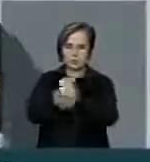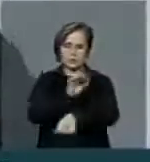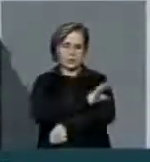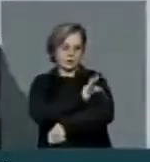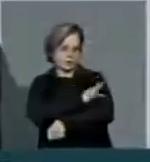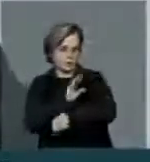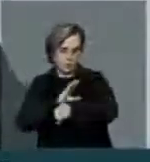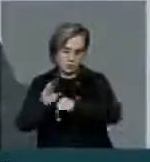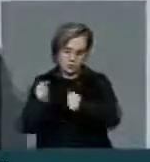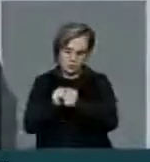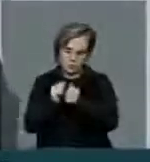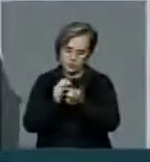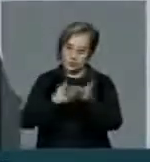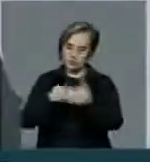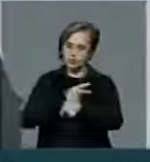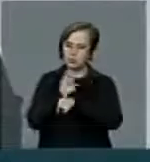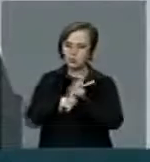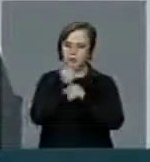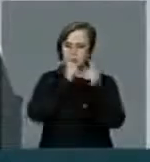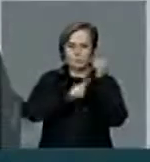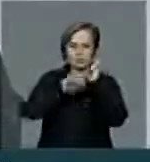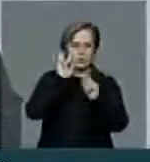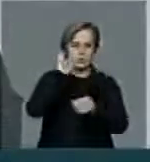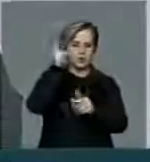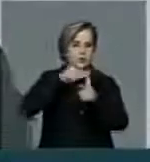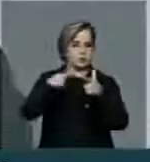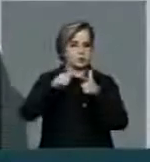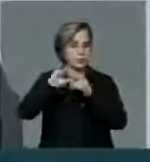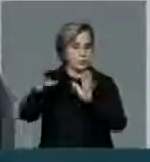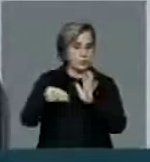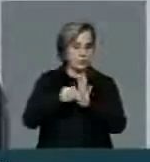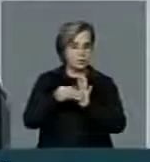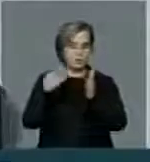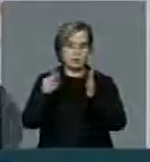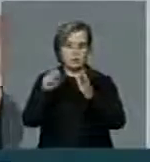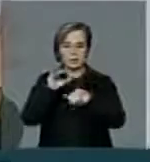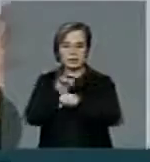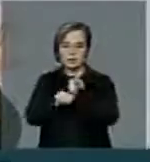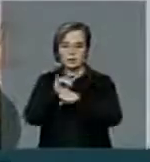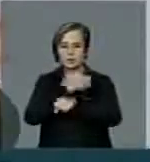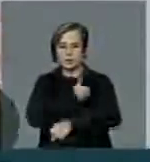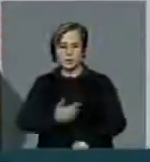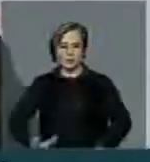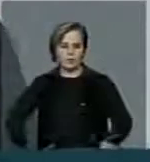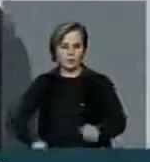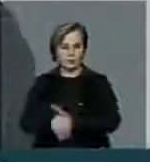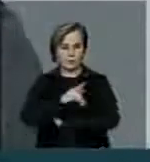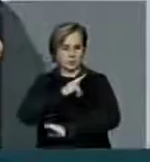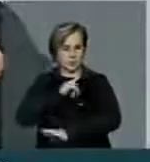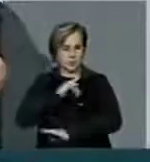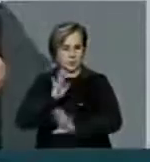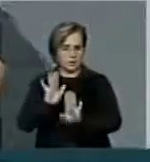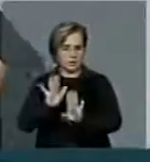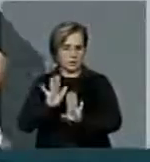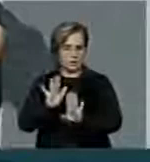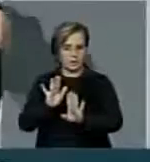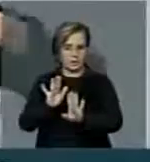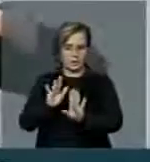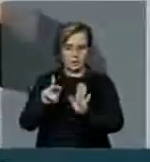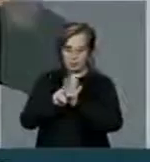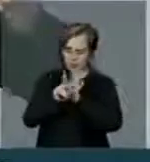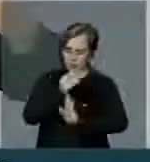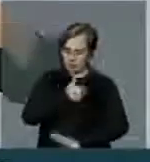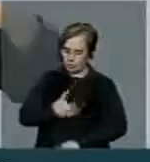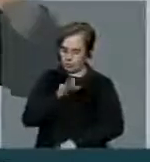todos estão envolvidos na busca de soluções. Essa é a estrutura de governança montada pelo governo federal